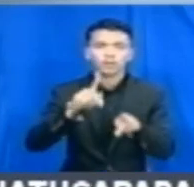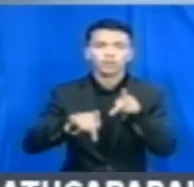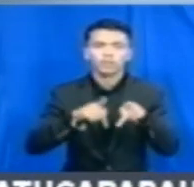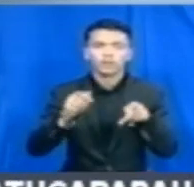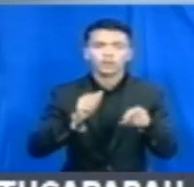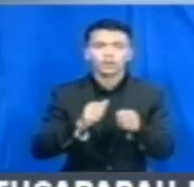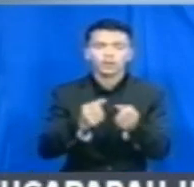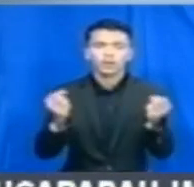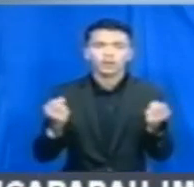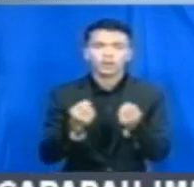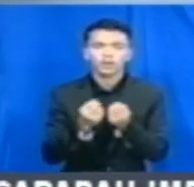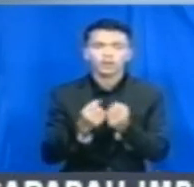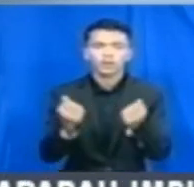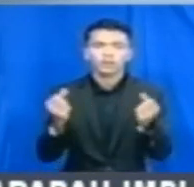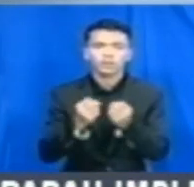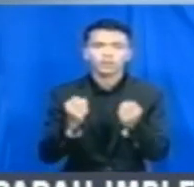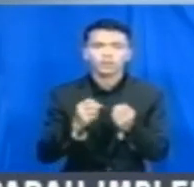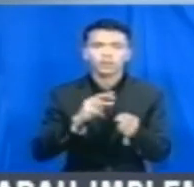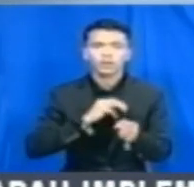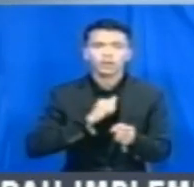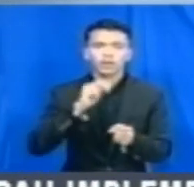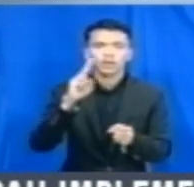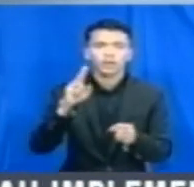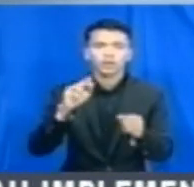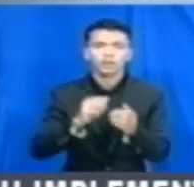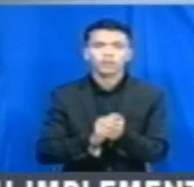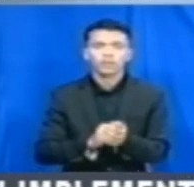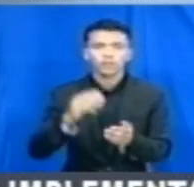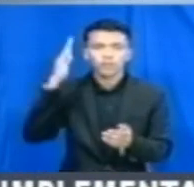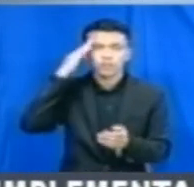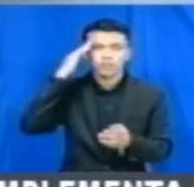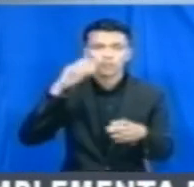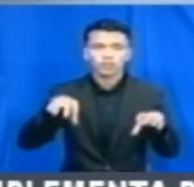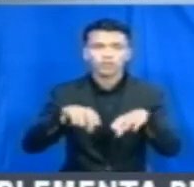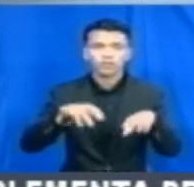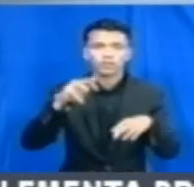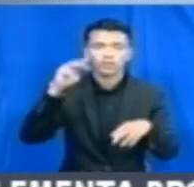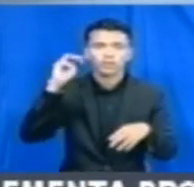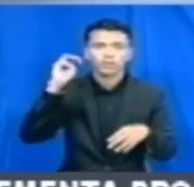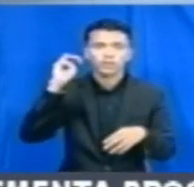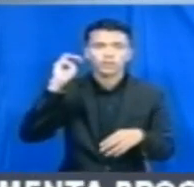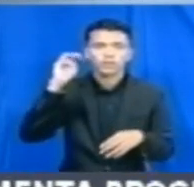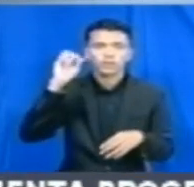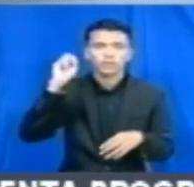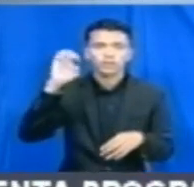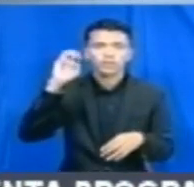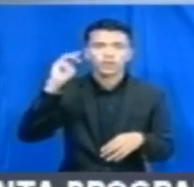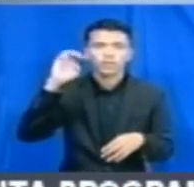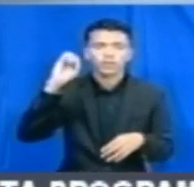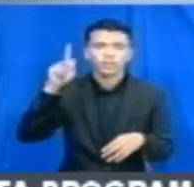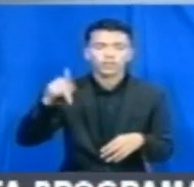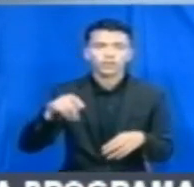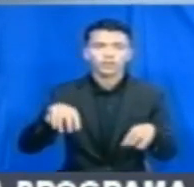Comunidade Aldeia Lurulete, Suku Saburia, Aile Vila, considera programa mão de obra para posto administrativo né,